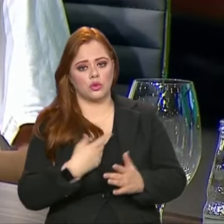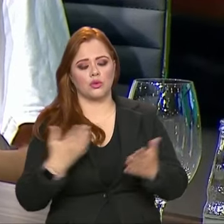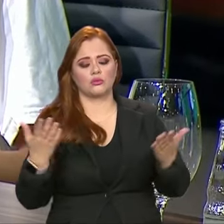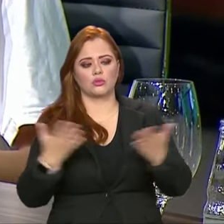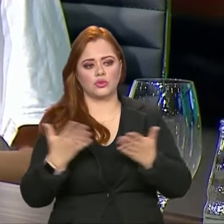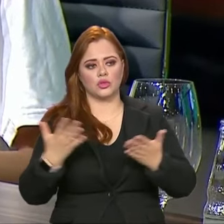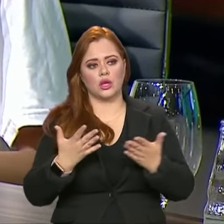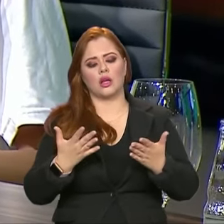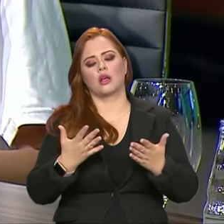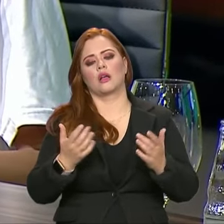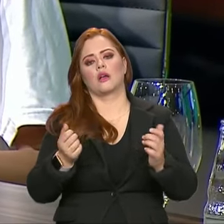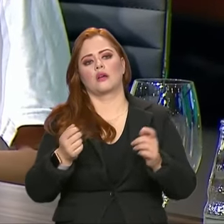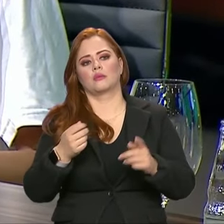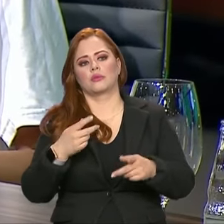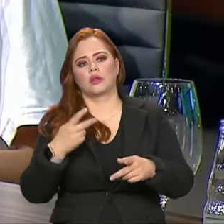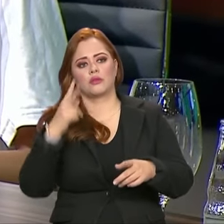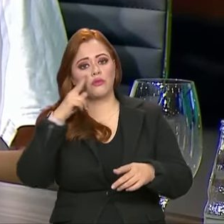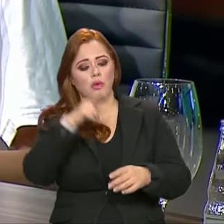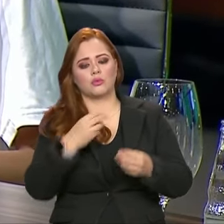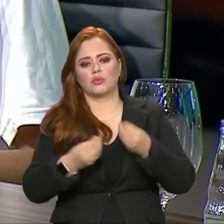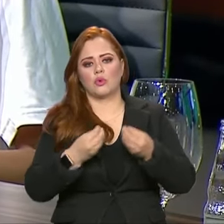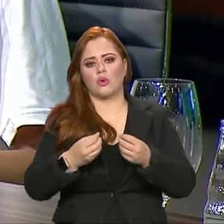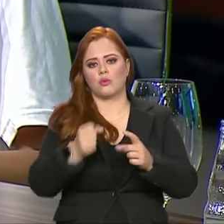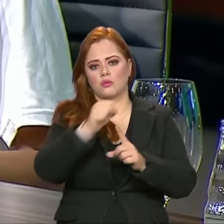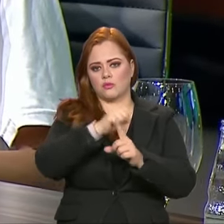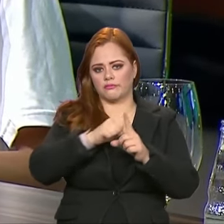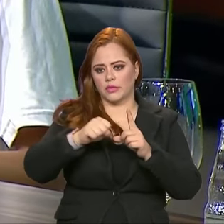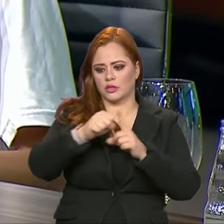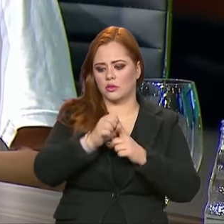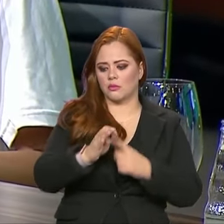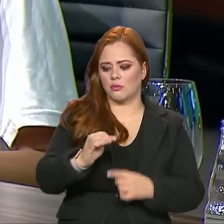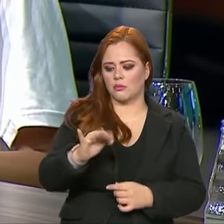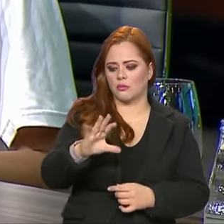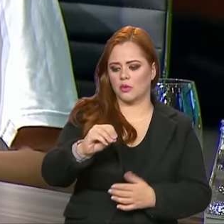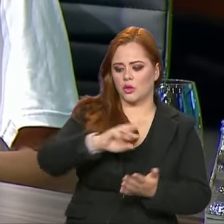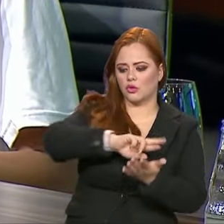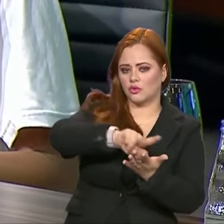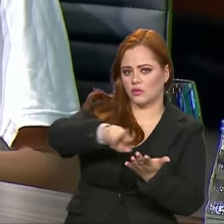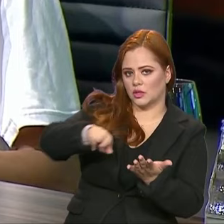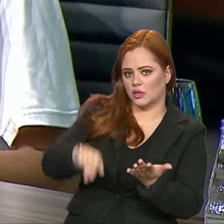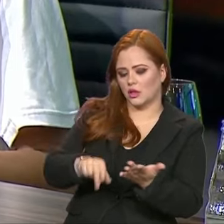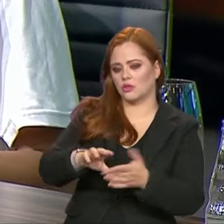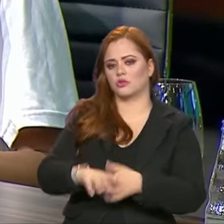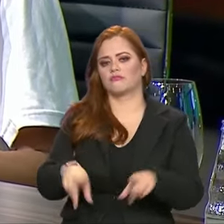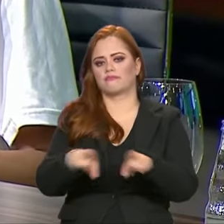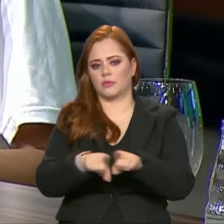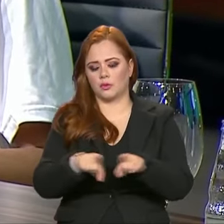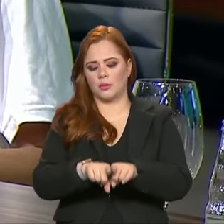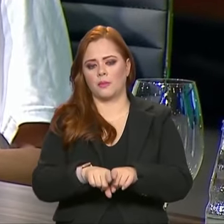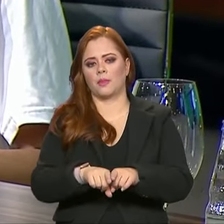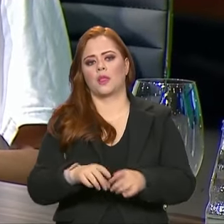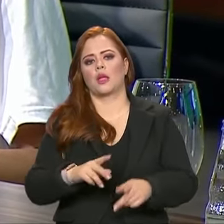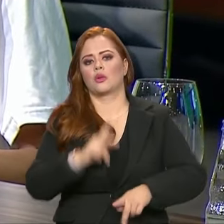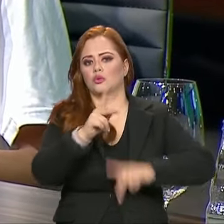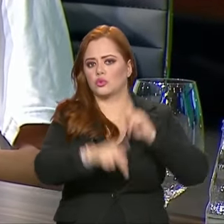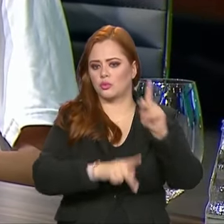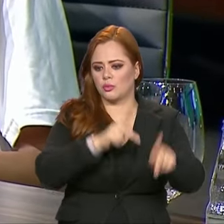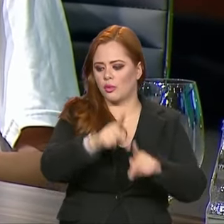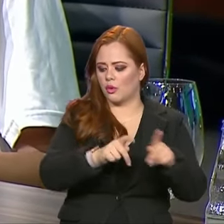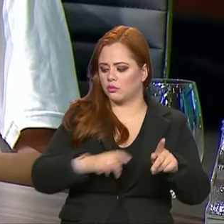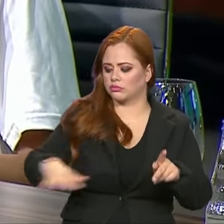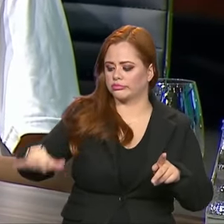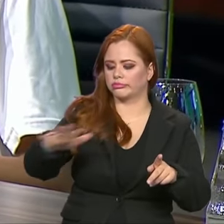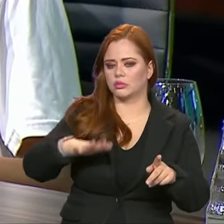destacados da sociobiodiversidade, promoção da economia florestal nas nações e